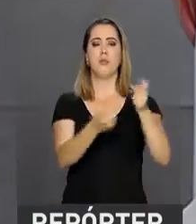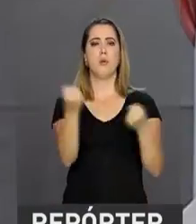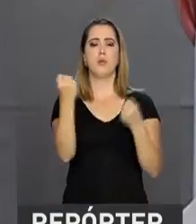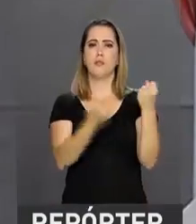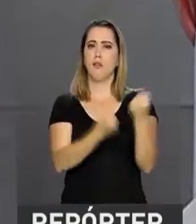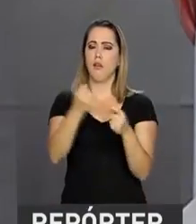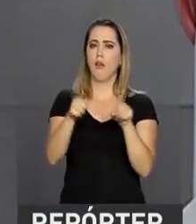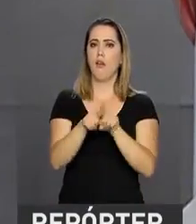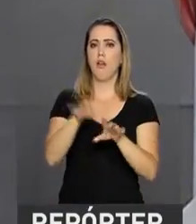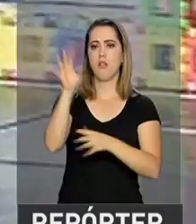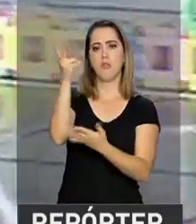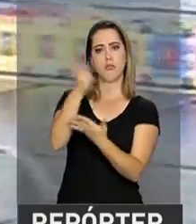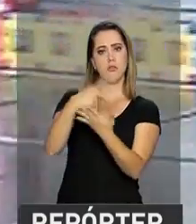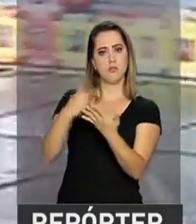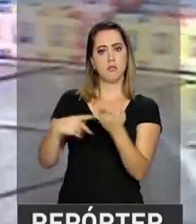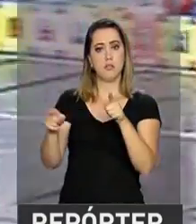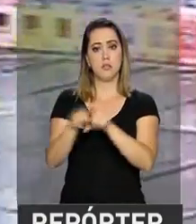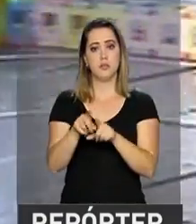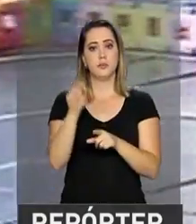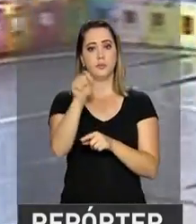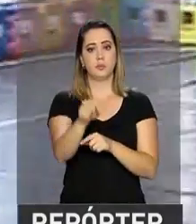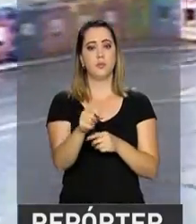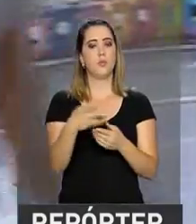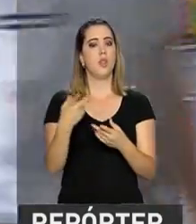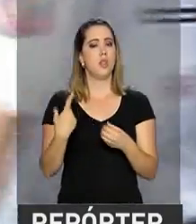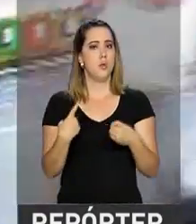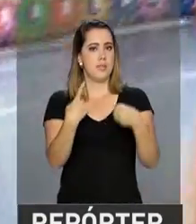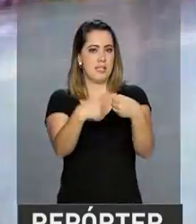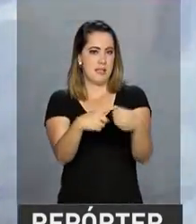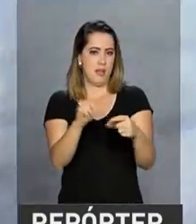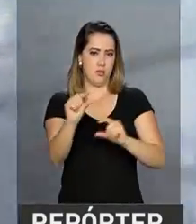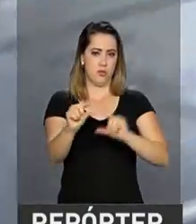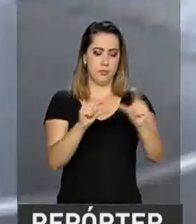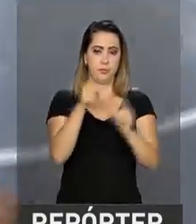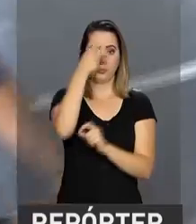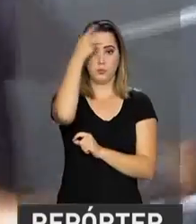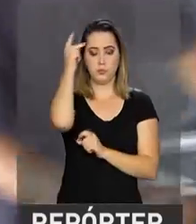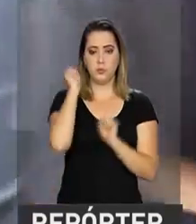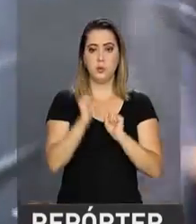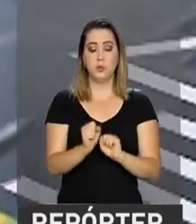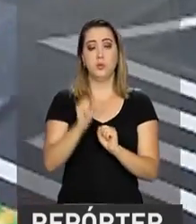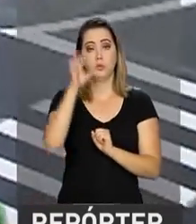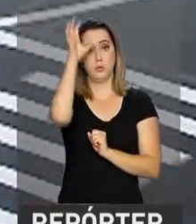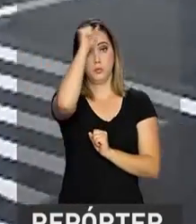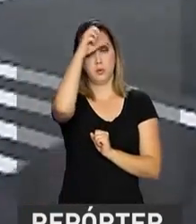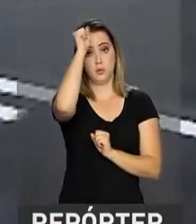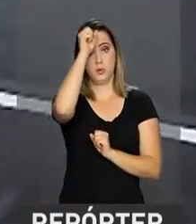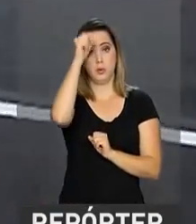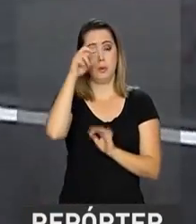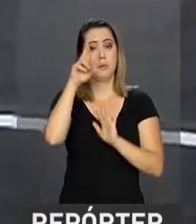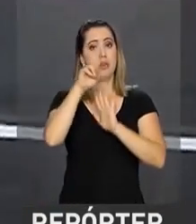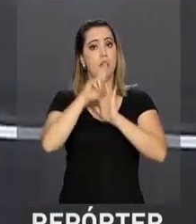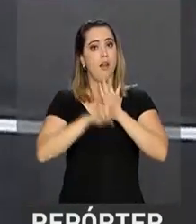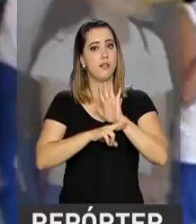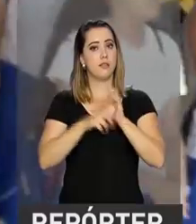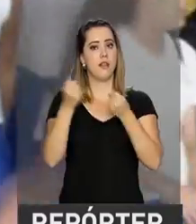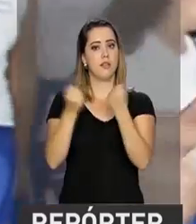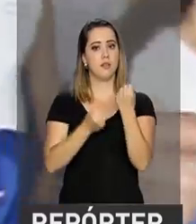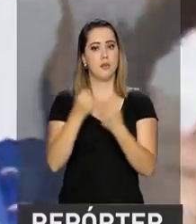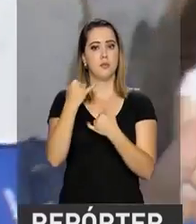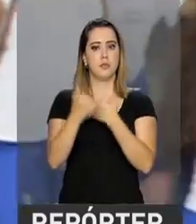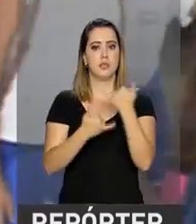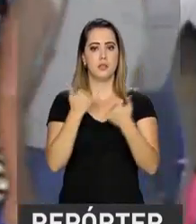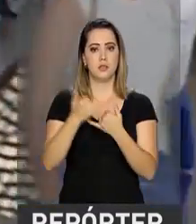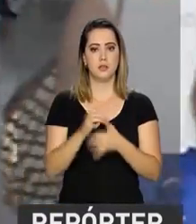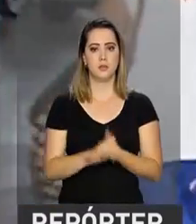oficina de desenho e uma mini cidade onde os futuros condutores podem aprender as regras de trânsito brincando também